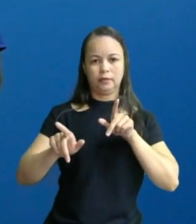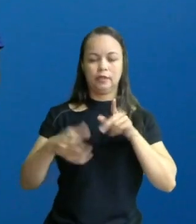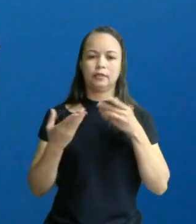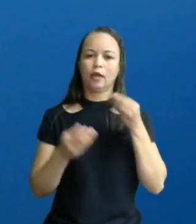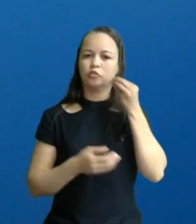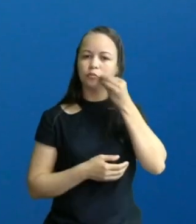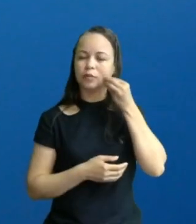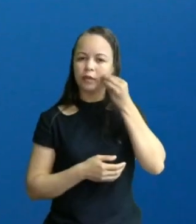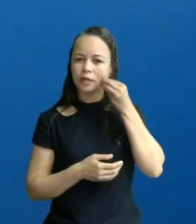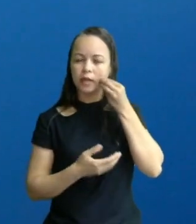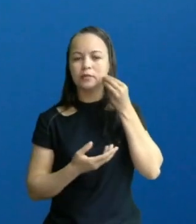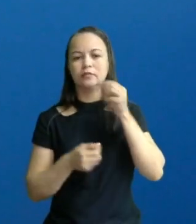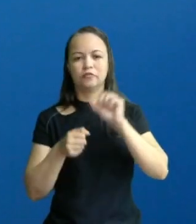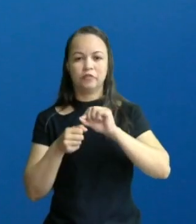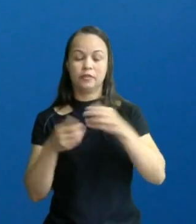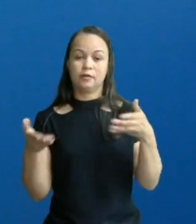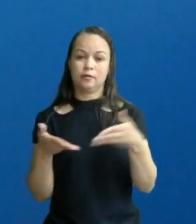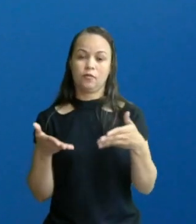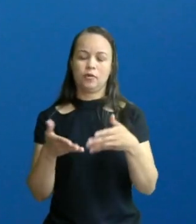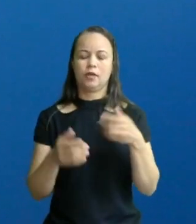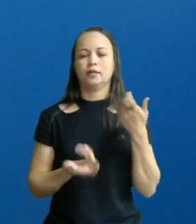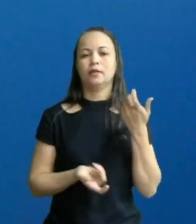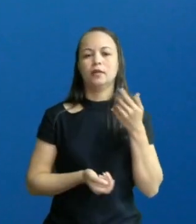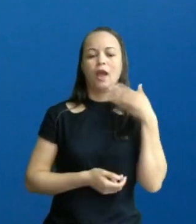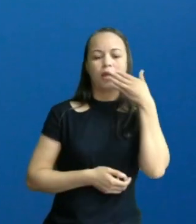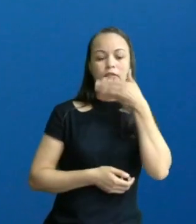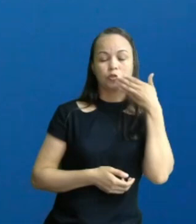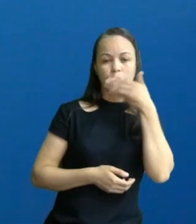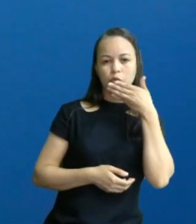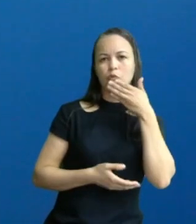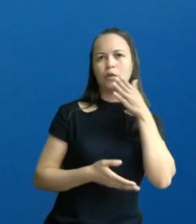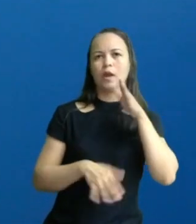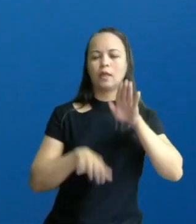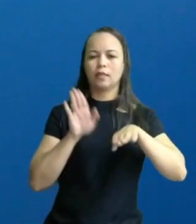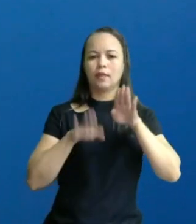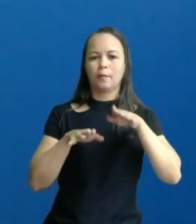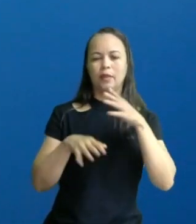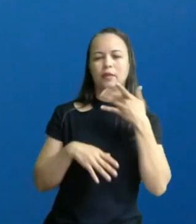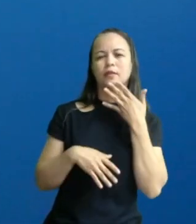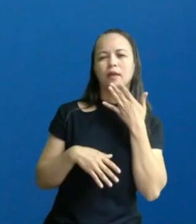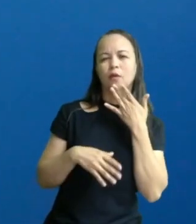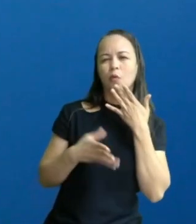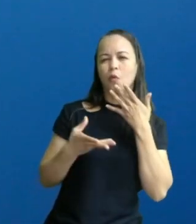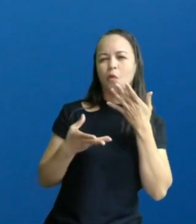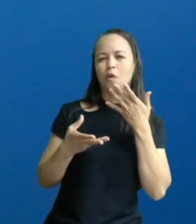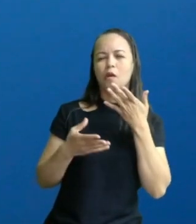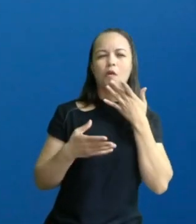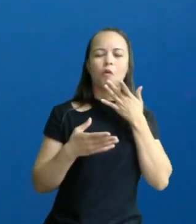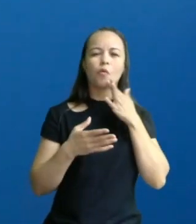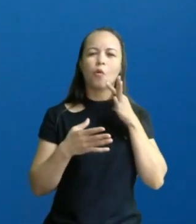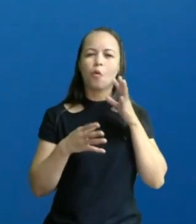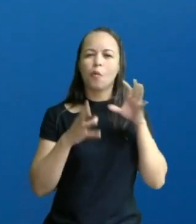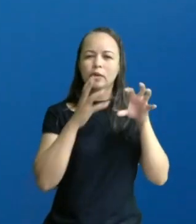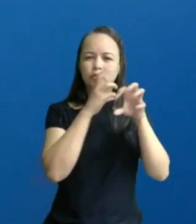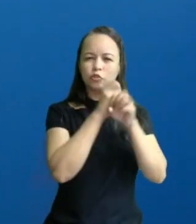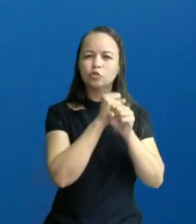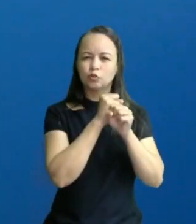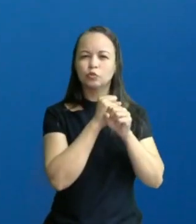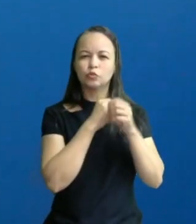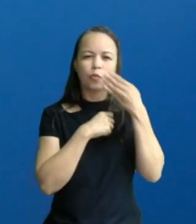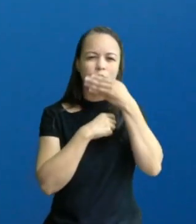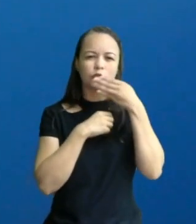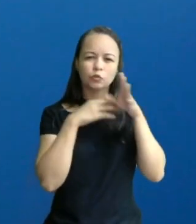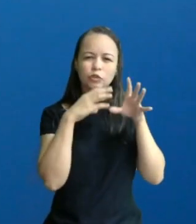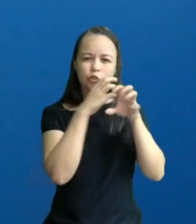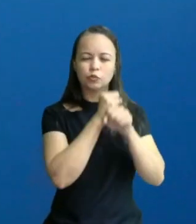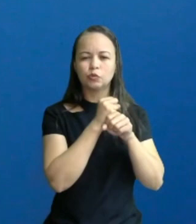da experiência que a gente fez agora, que o açúcar, dependendo da cor dele, né, se for aquele mascavo ou demerara, fica a água mais escura ainda, deu